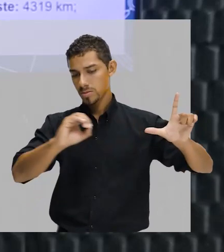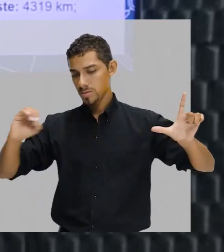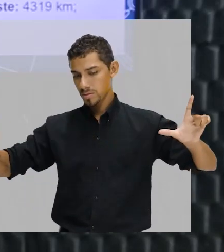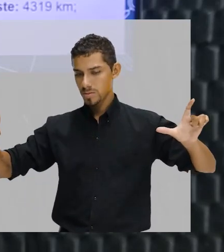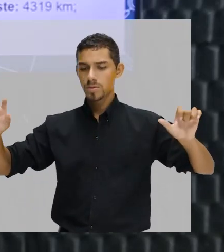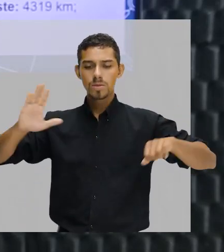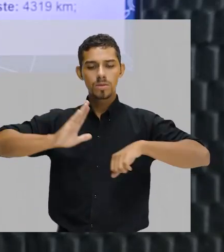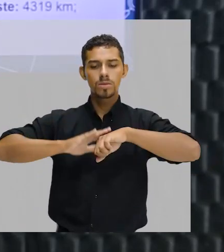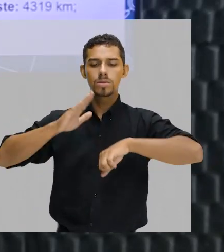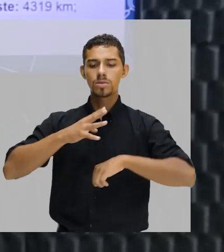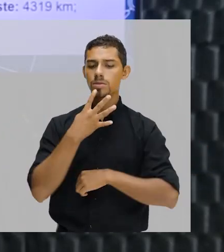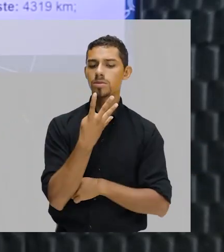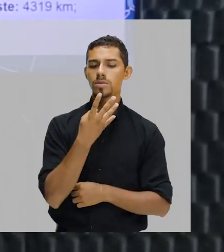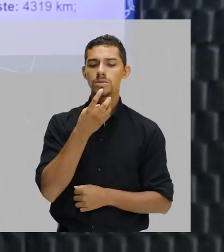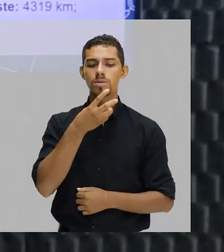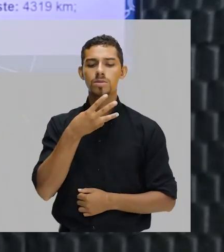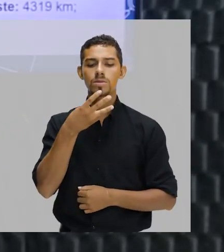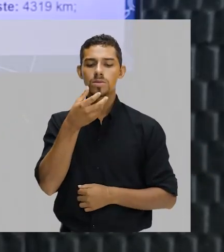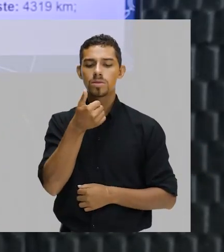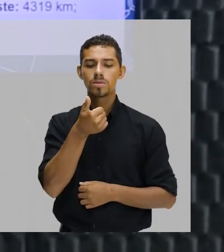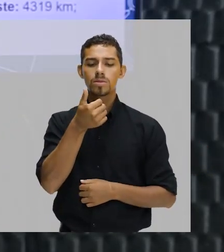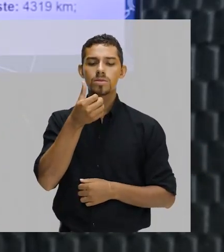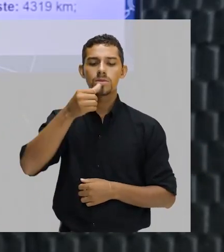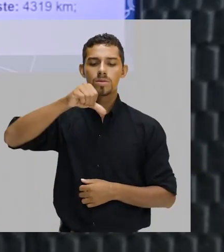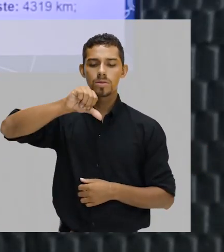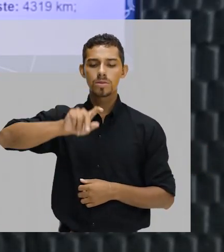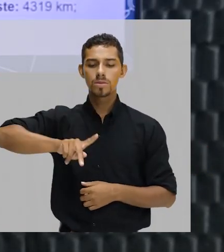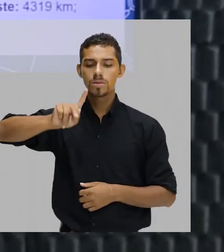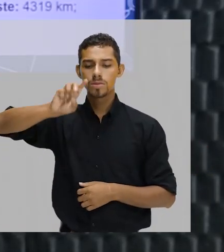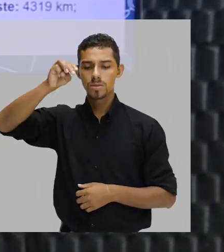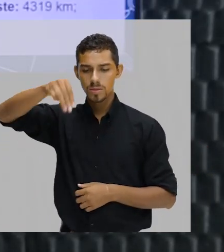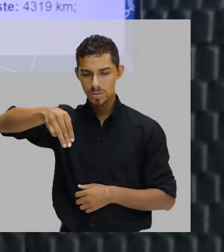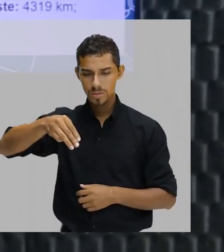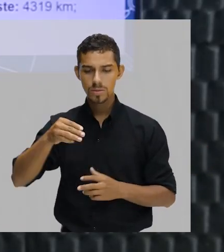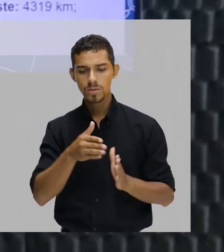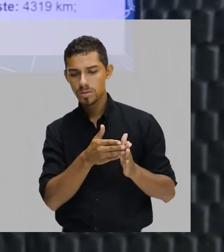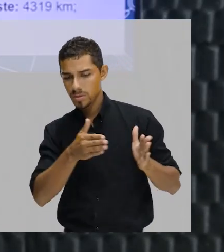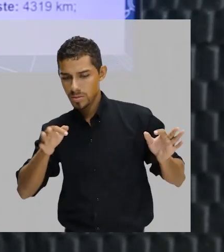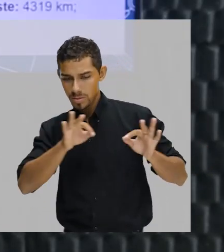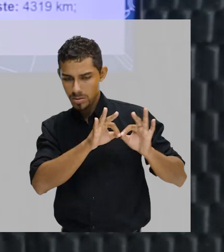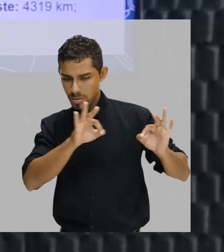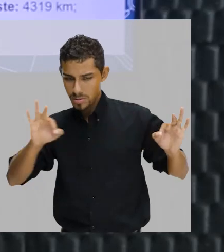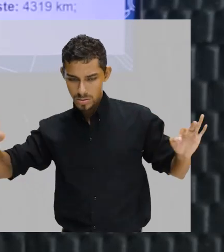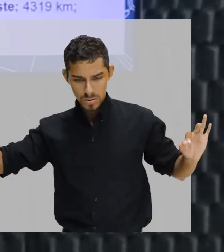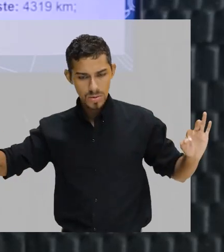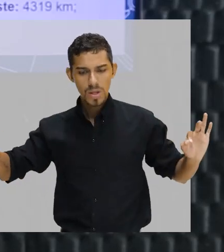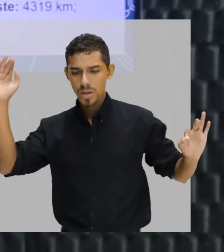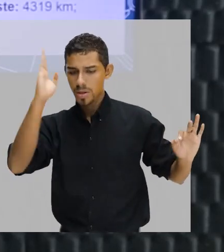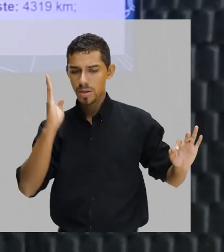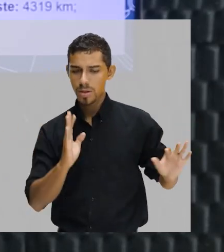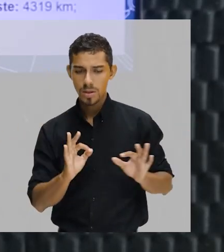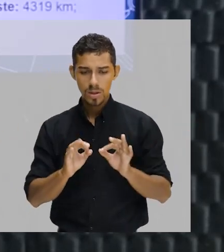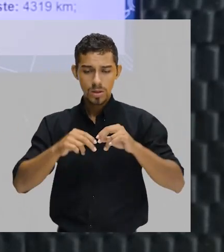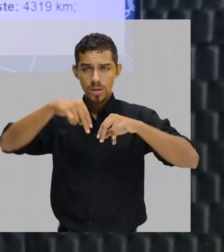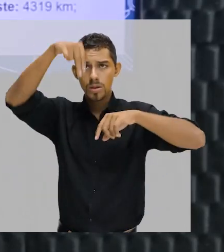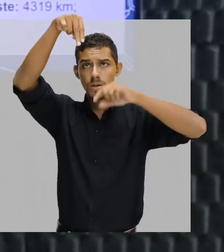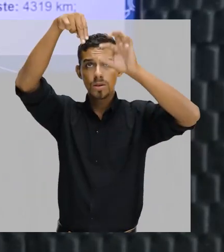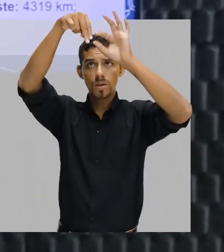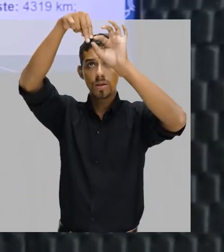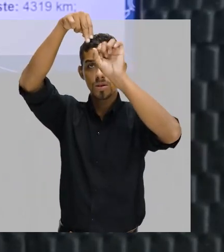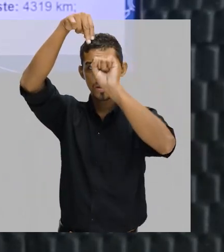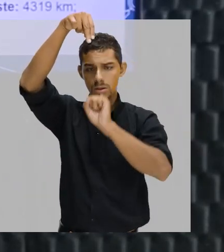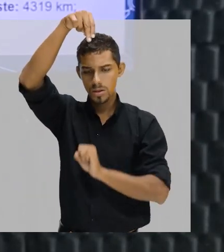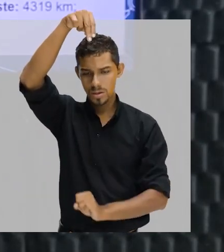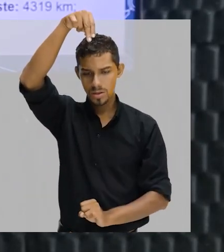mais de 4.300 quilômetros de extensão. Então, por exemplo, do norte para o sul, o Brasil ele tem uma dimensão aí de